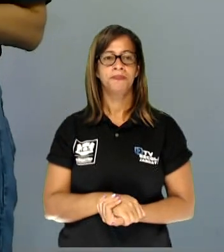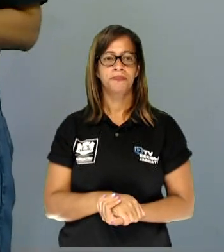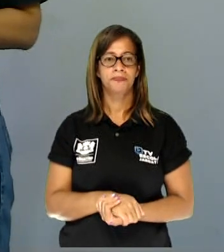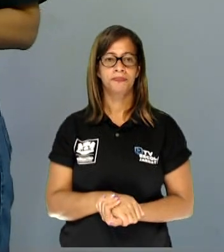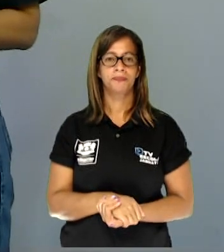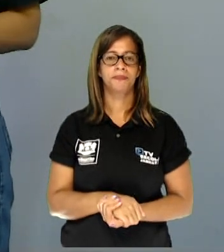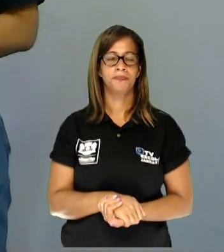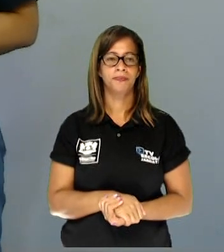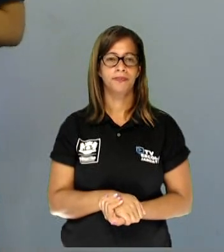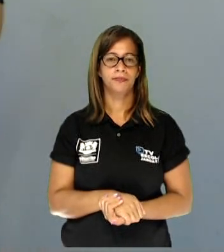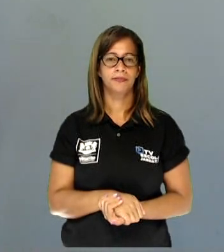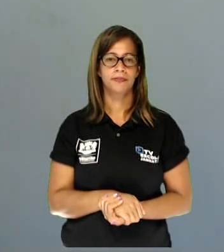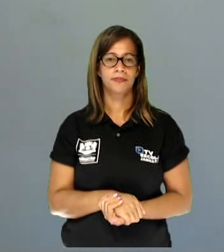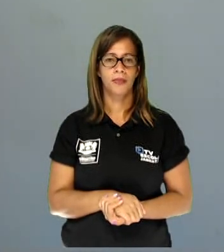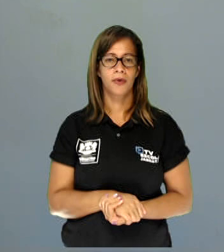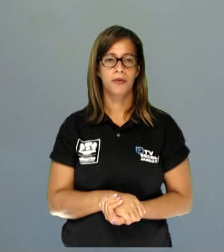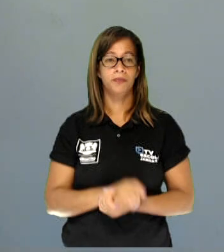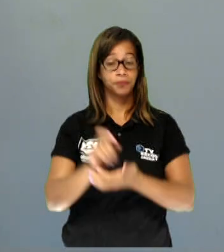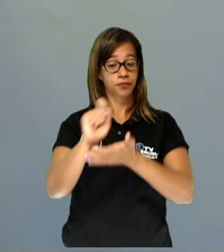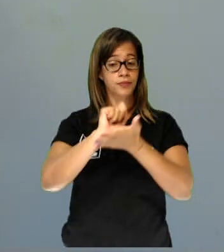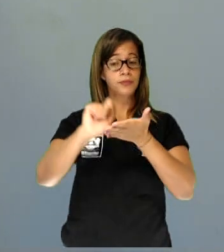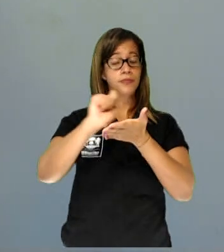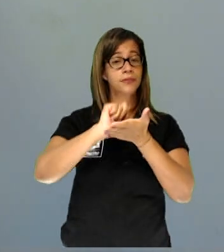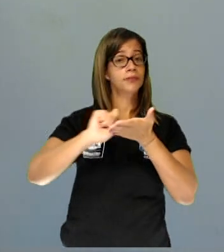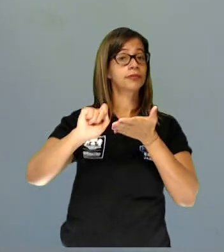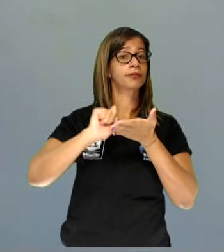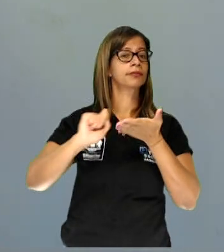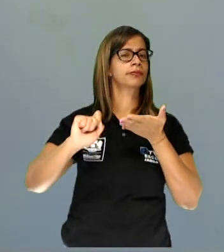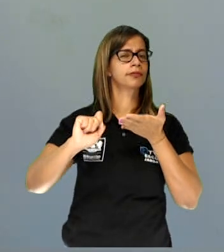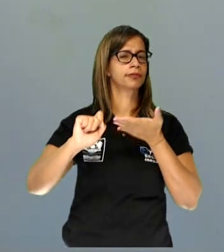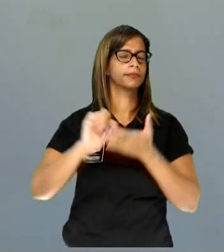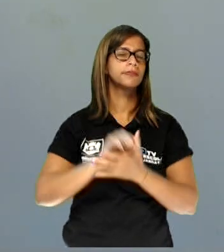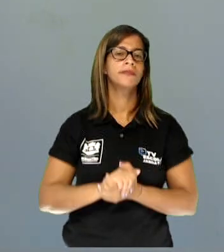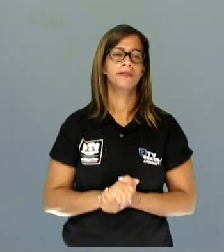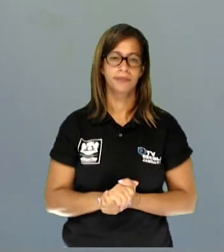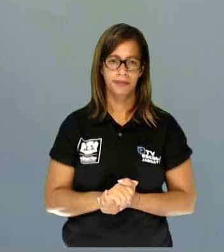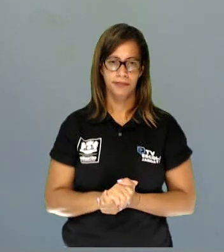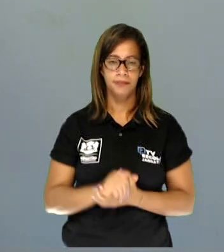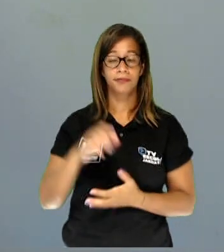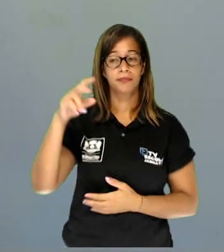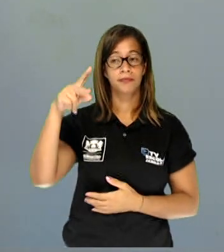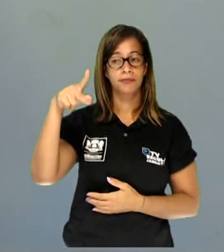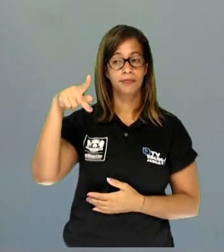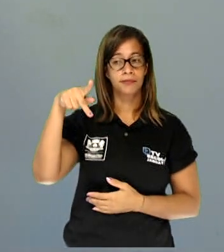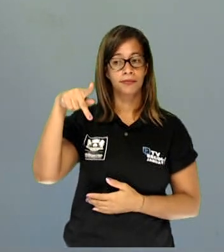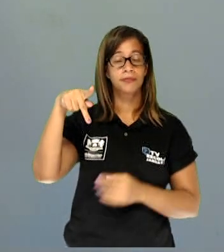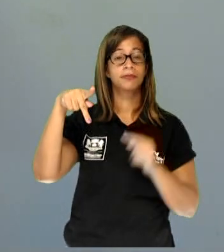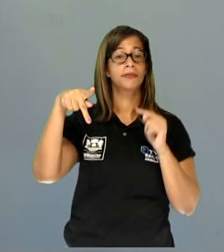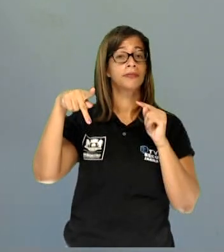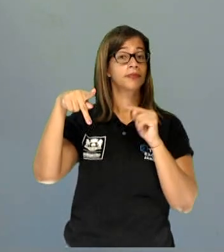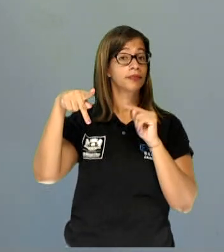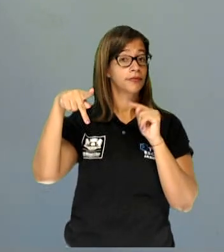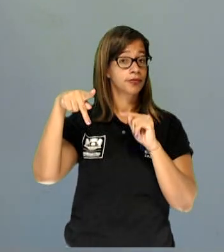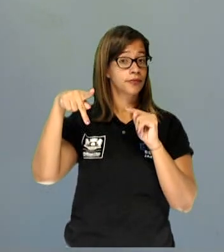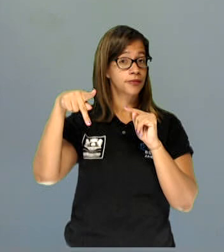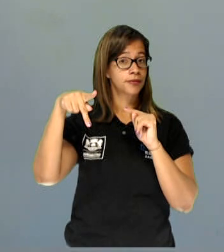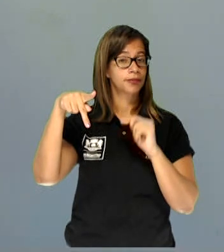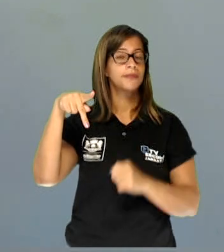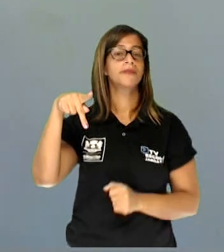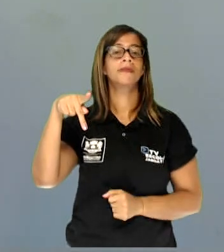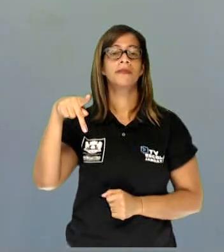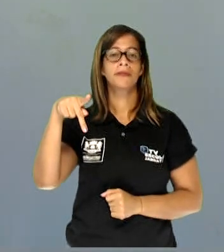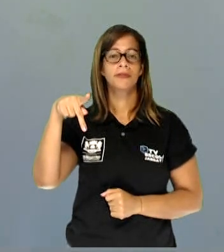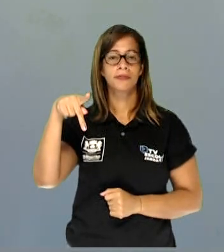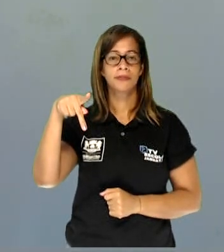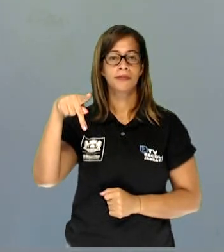escrever sem olhar agora. Panela. Tem P. Muito bem, tem P. Pá,